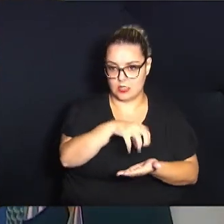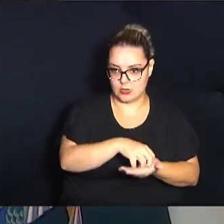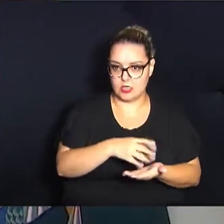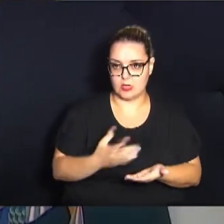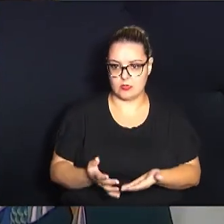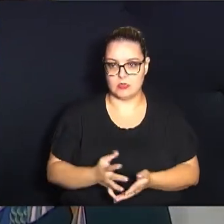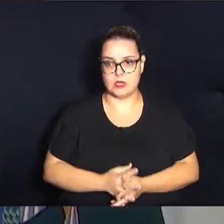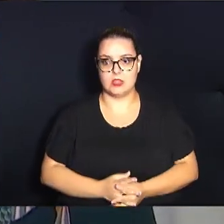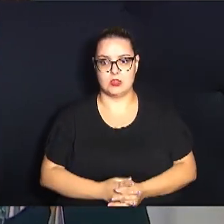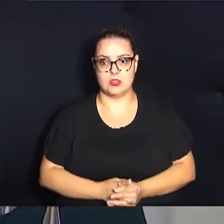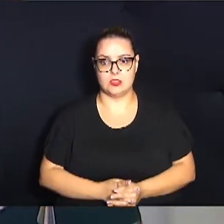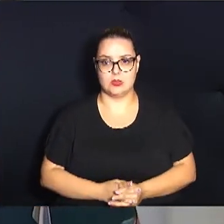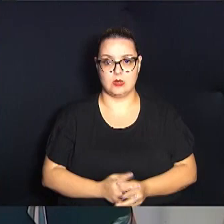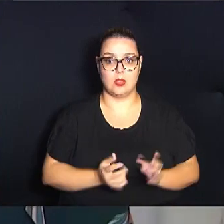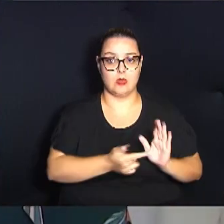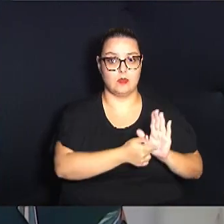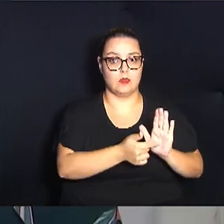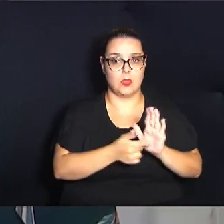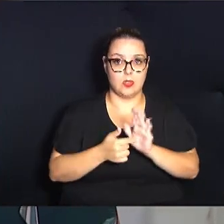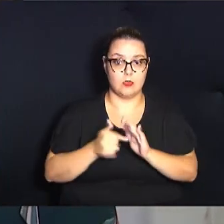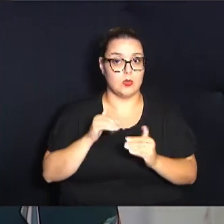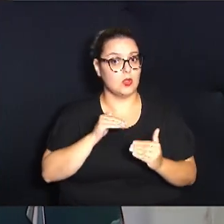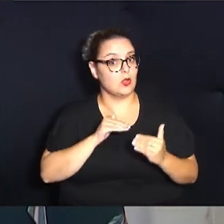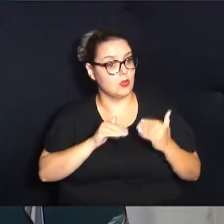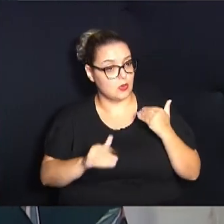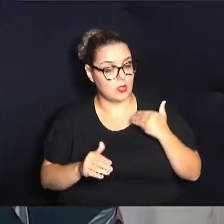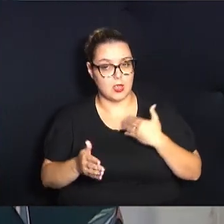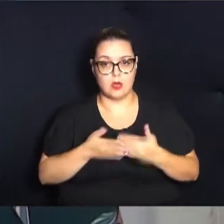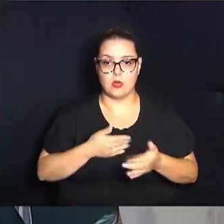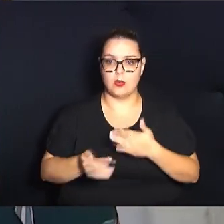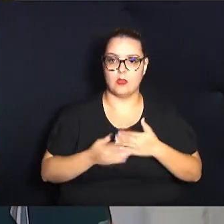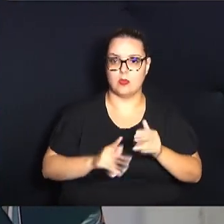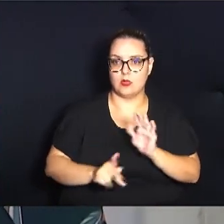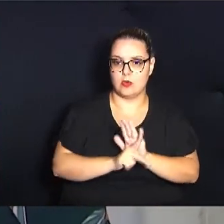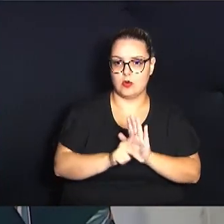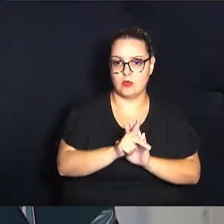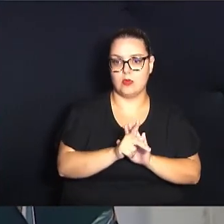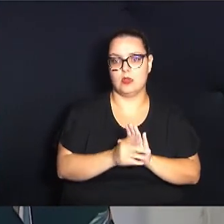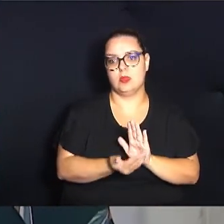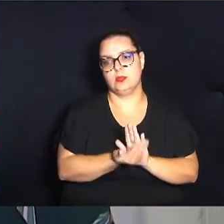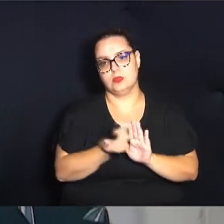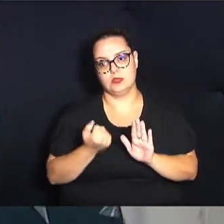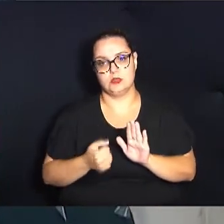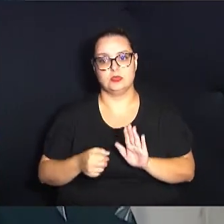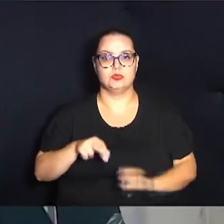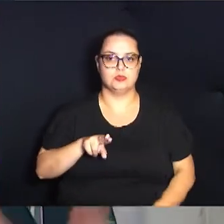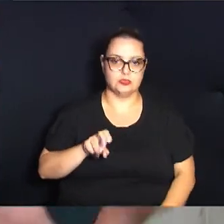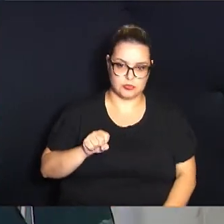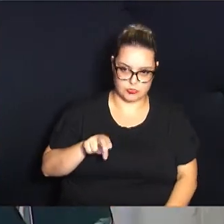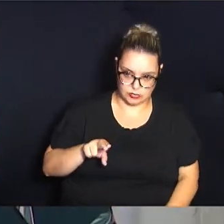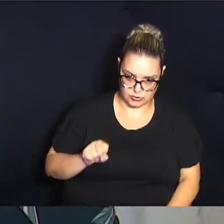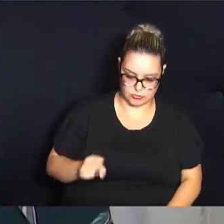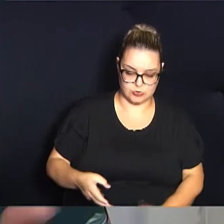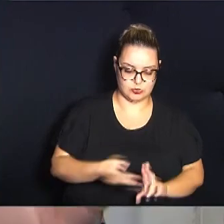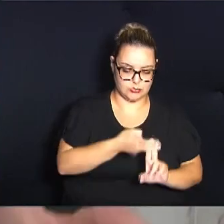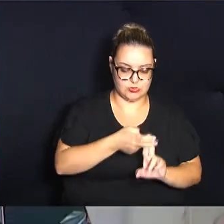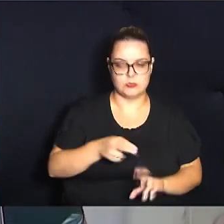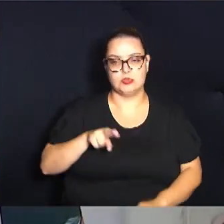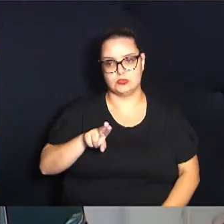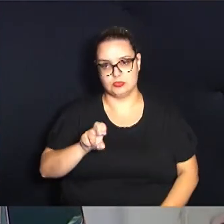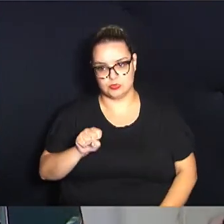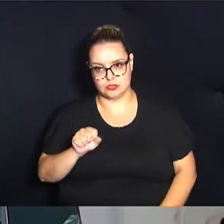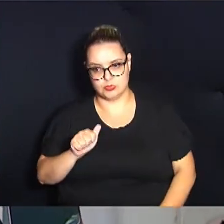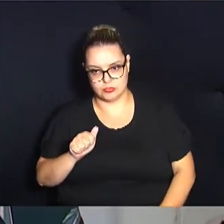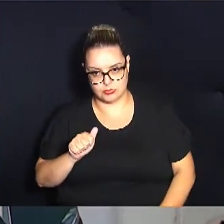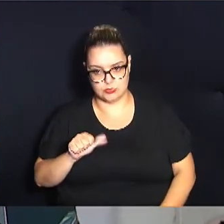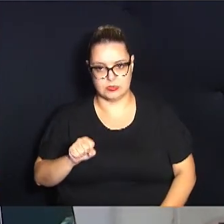representativos, demonstra-se contrário a qualquer projeto de lei que fere os princípios do SUS e do SUAS, né? E quando a gente pega o projeto de lei aí para a gente